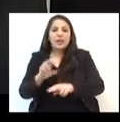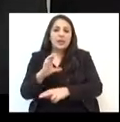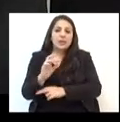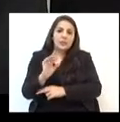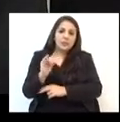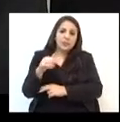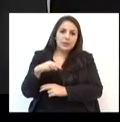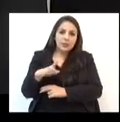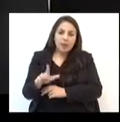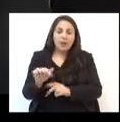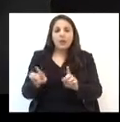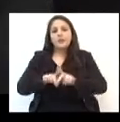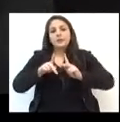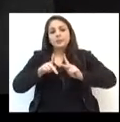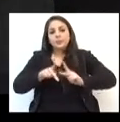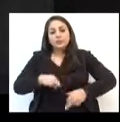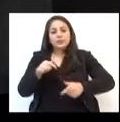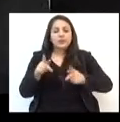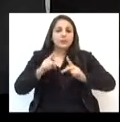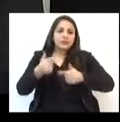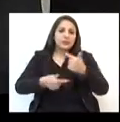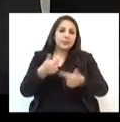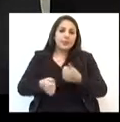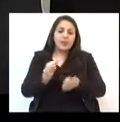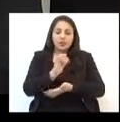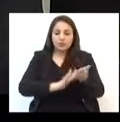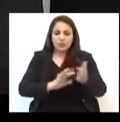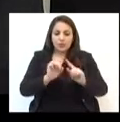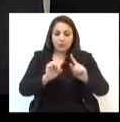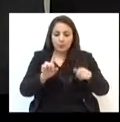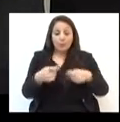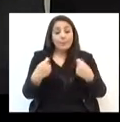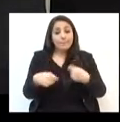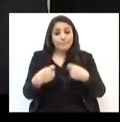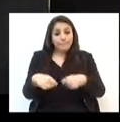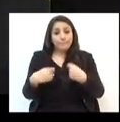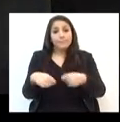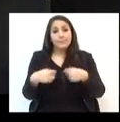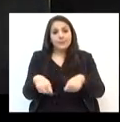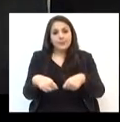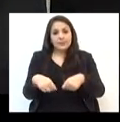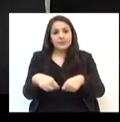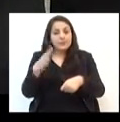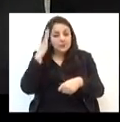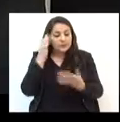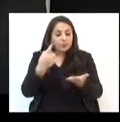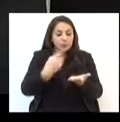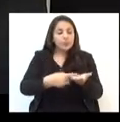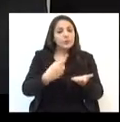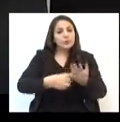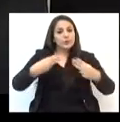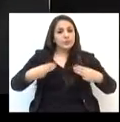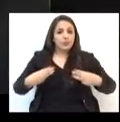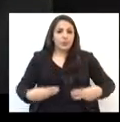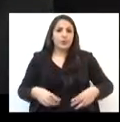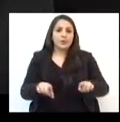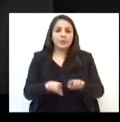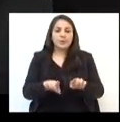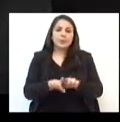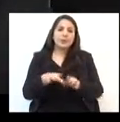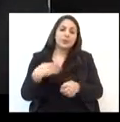pessoas, para trabalhar na atividade pública, tenham que ter um mínimo de lisura e compromisso e moralidade, né? Então, o que nós